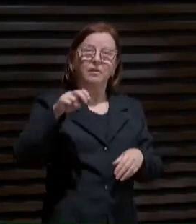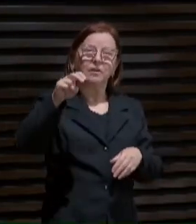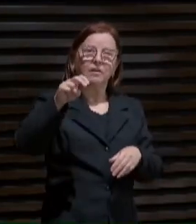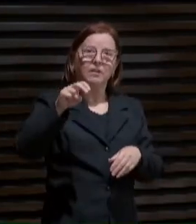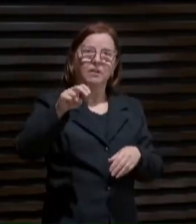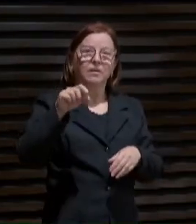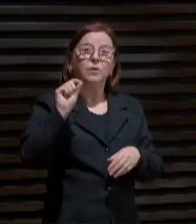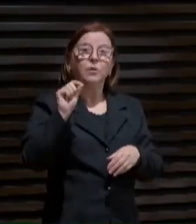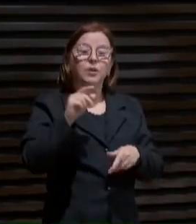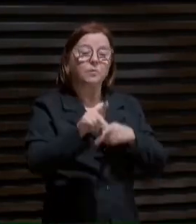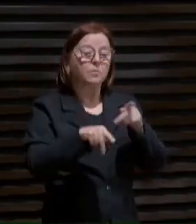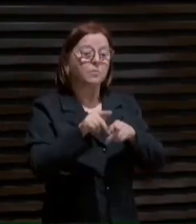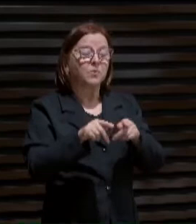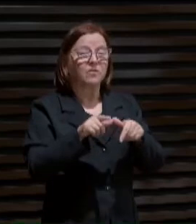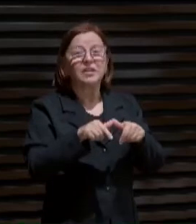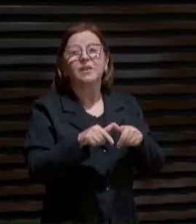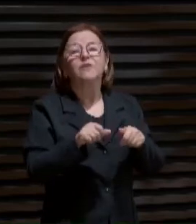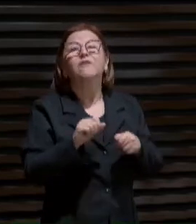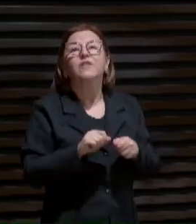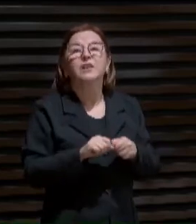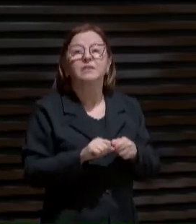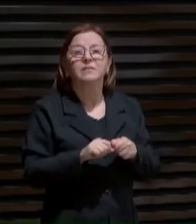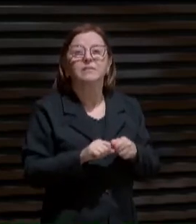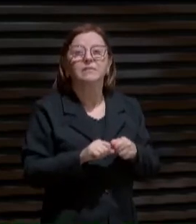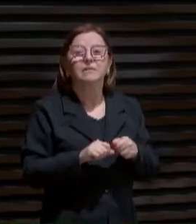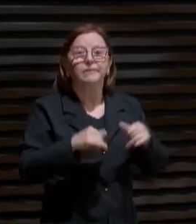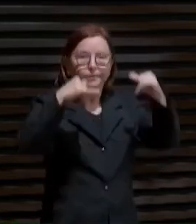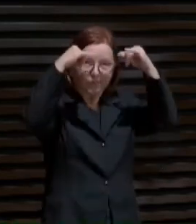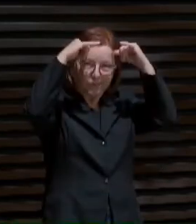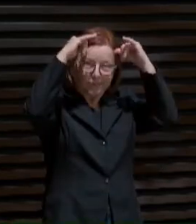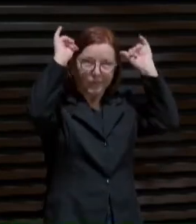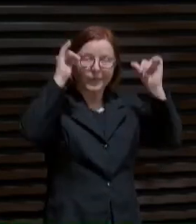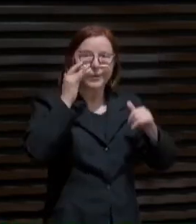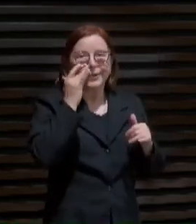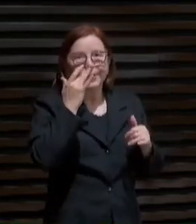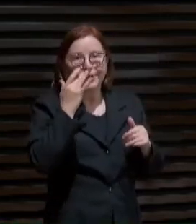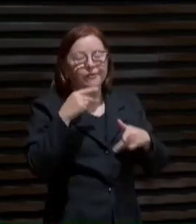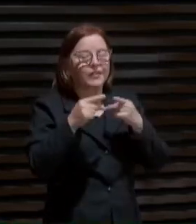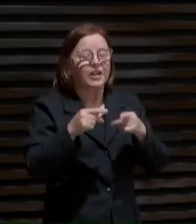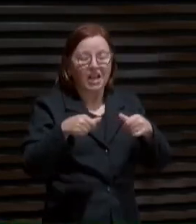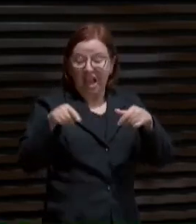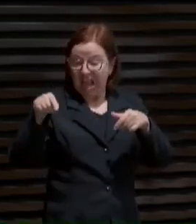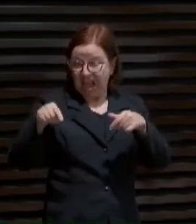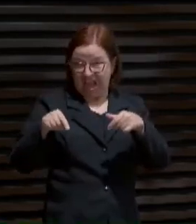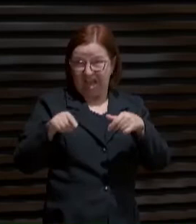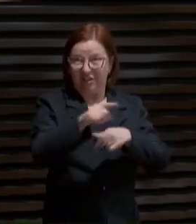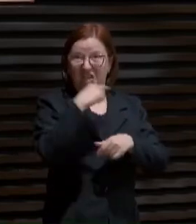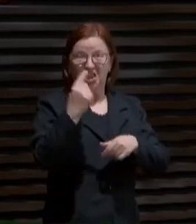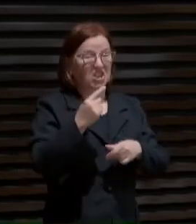e eles fazem um bezerro de ouro e dizem Este é o nosso Deus mudaram a glória do Deus